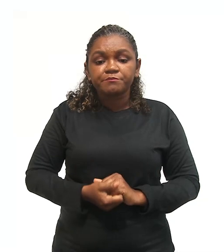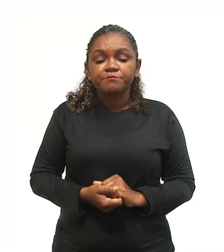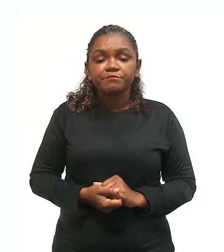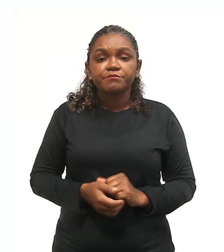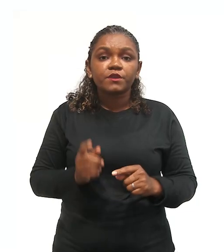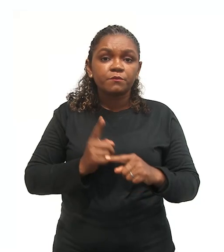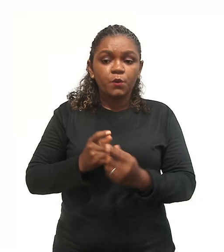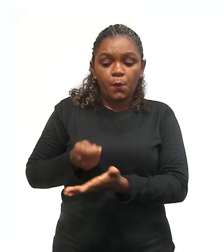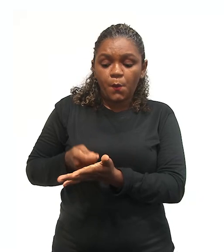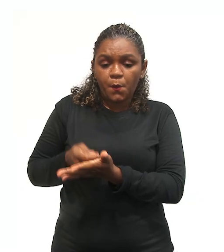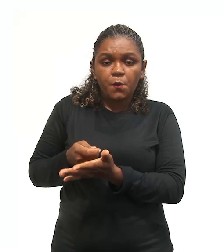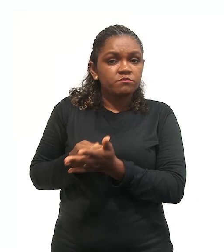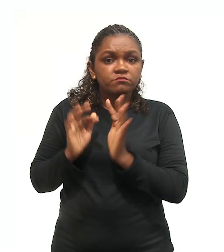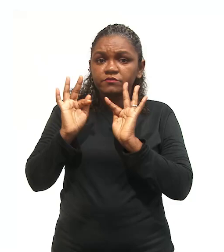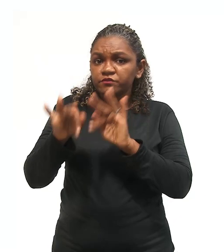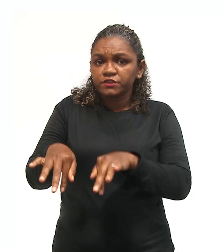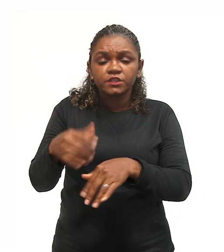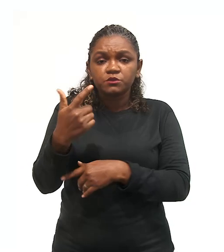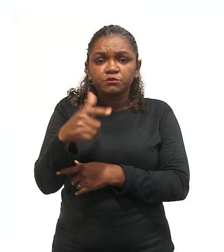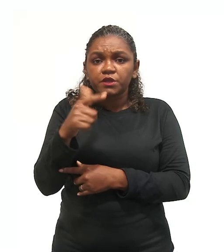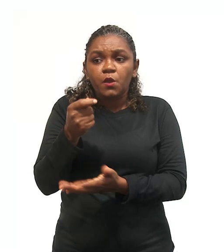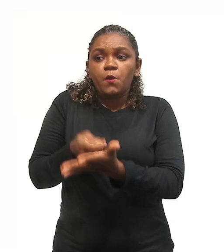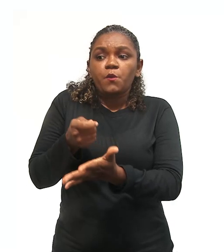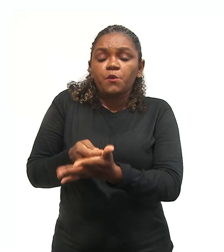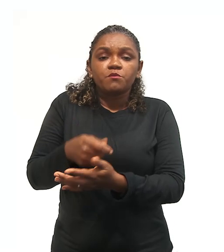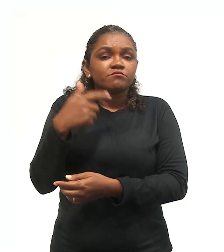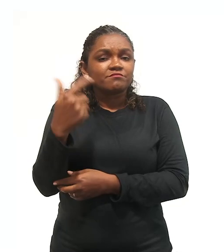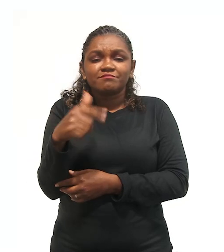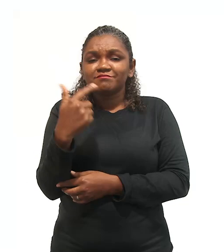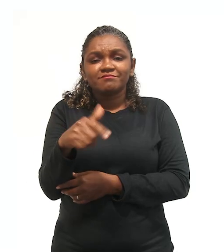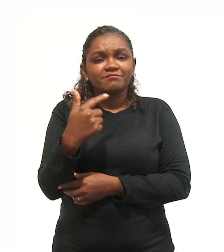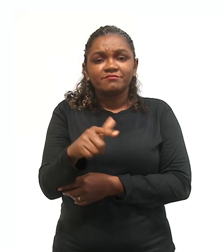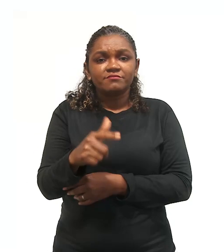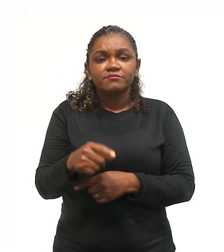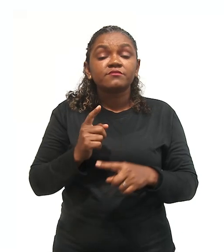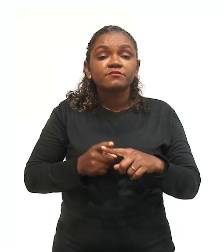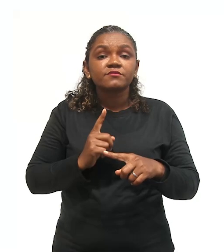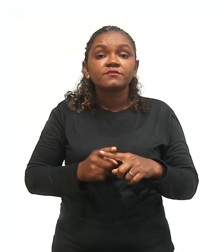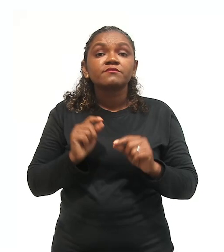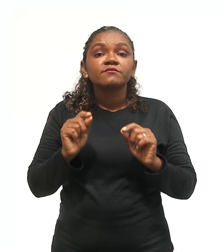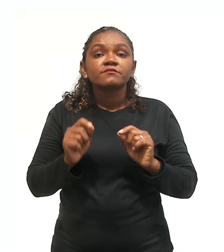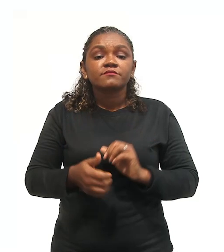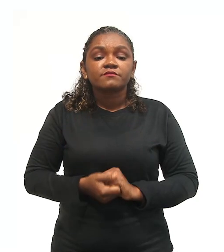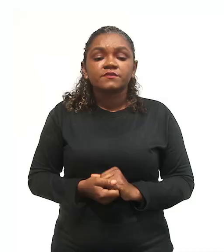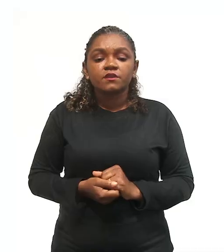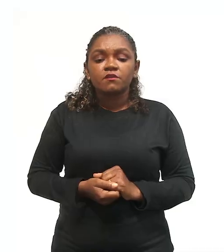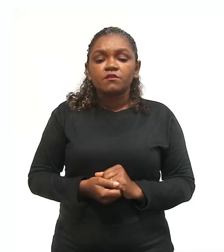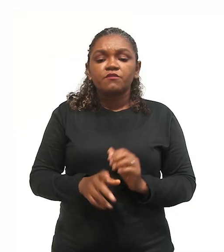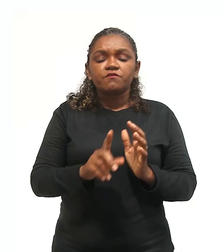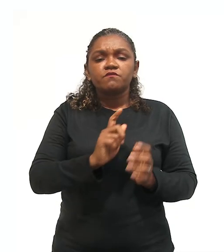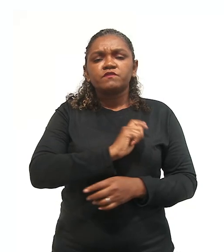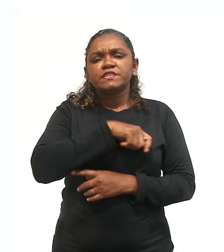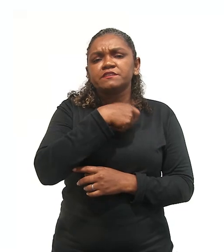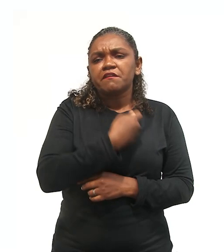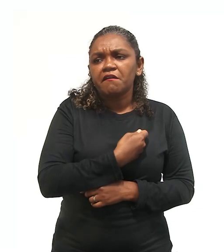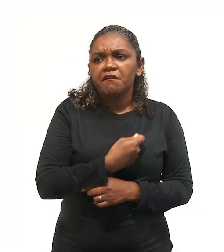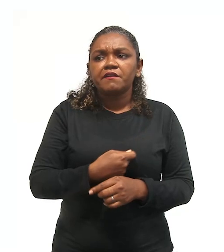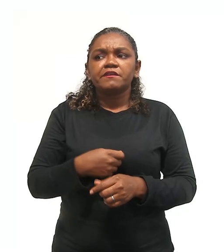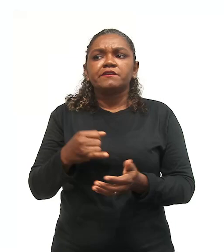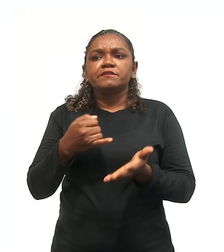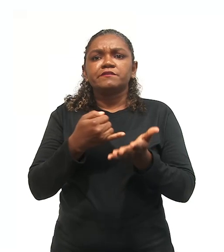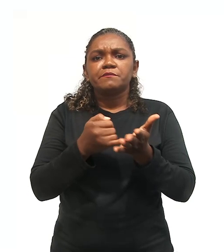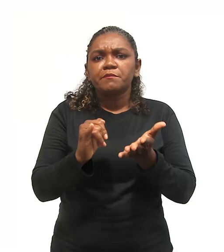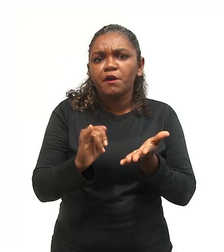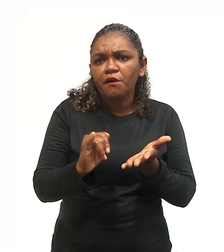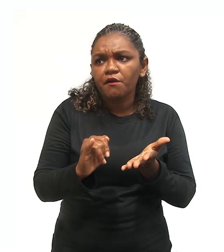as obrigações também. Aqui eu não vou mais falar em obrigações fiscais, em geração de